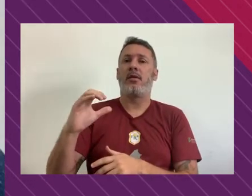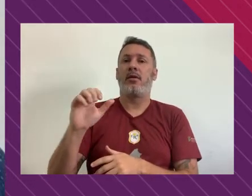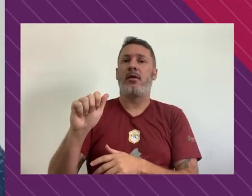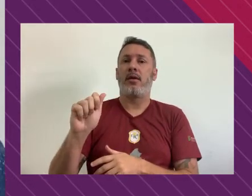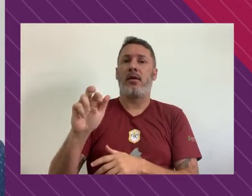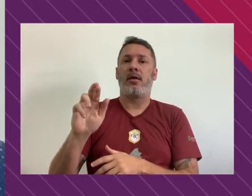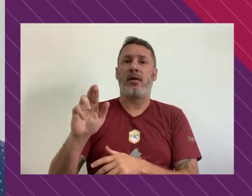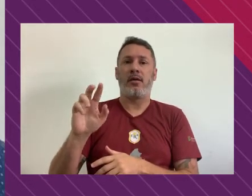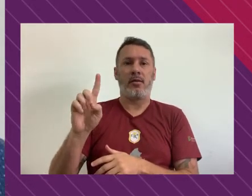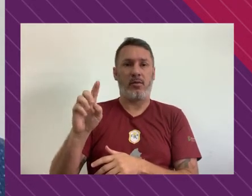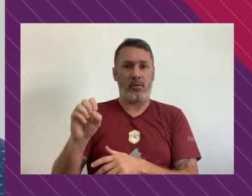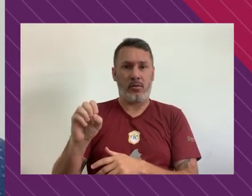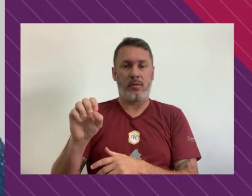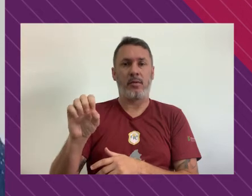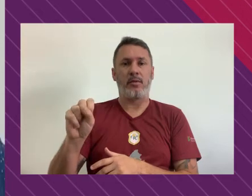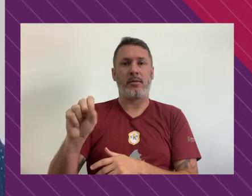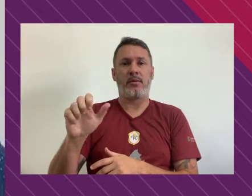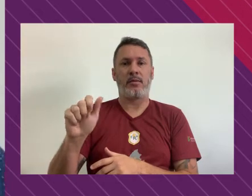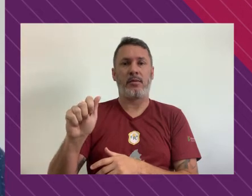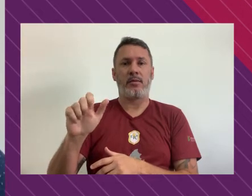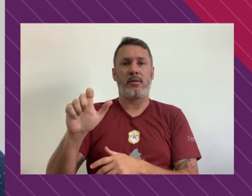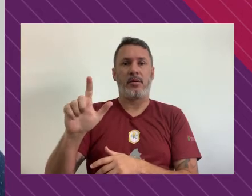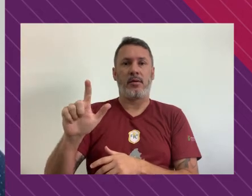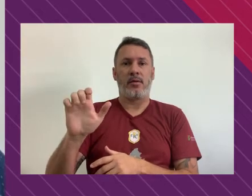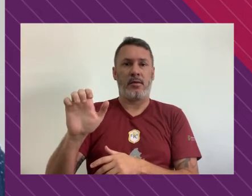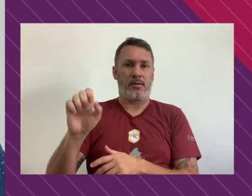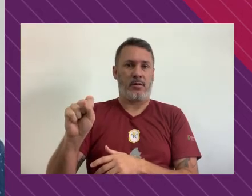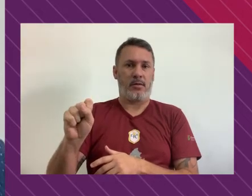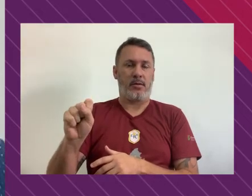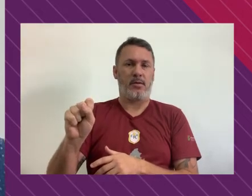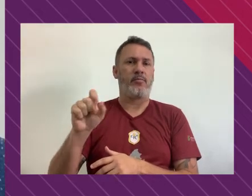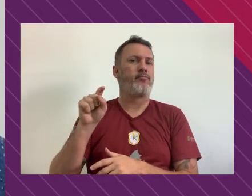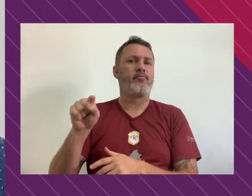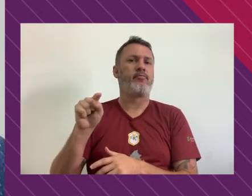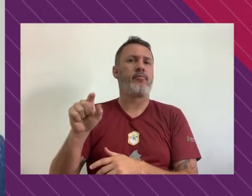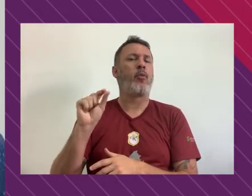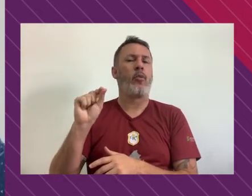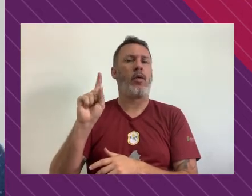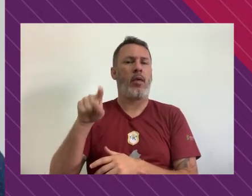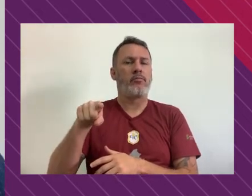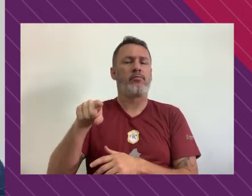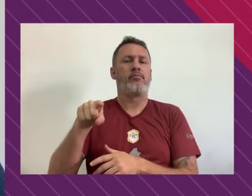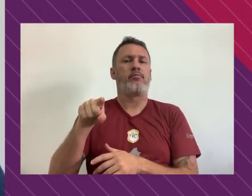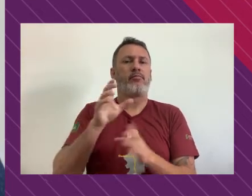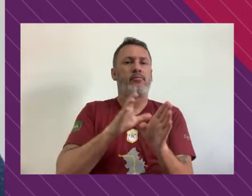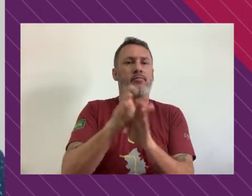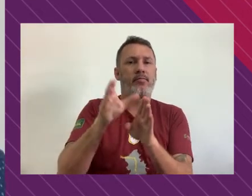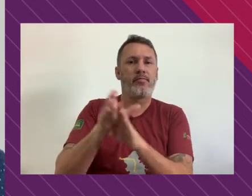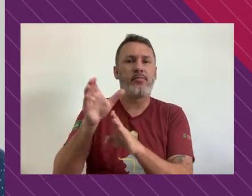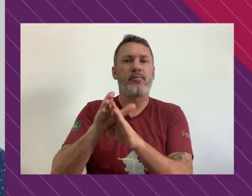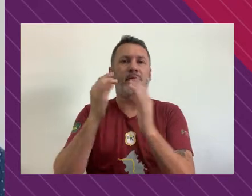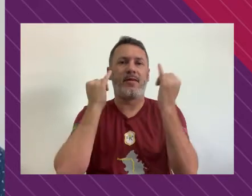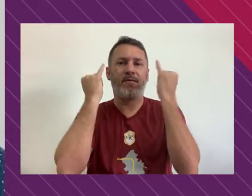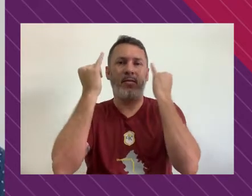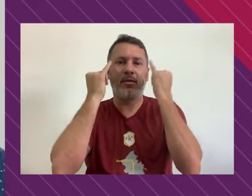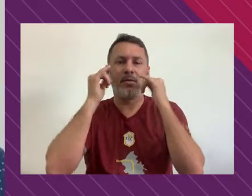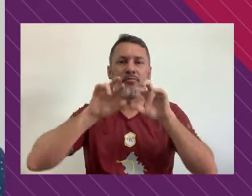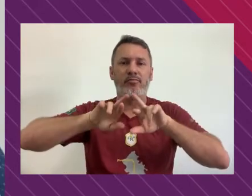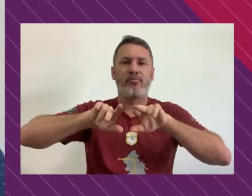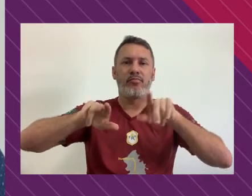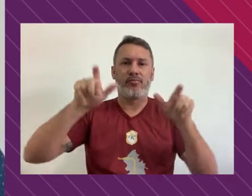Será que ele já está por aí? Bom, o Ricardo é consultor de diversidade e pesquisador na Escola de Comunicações e Artes